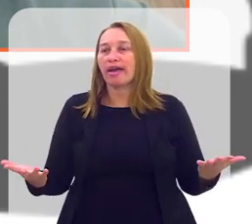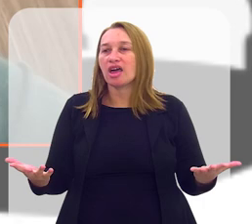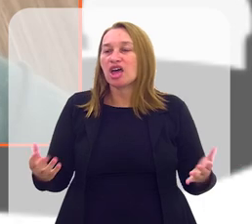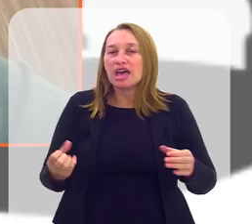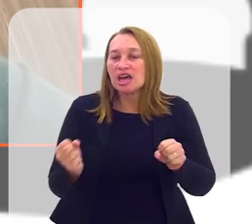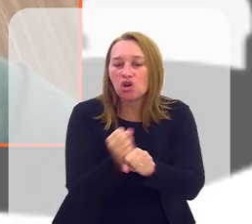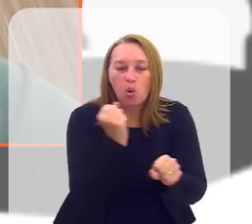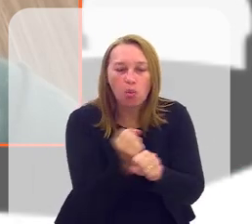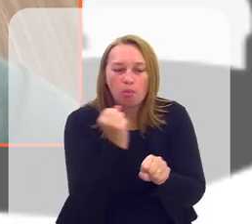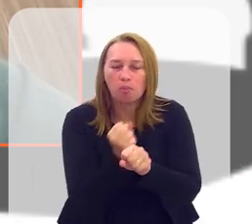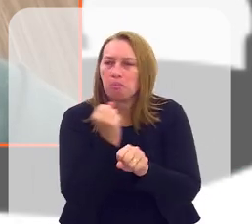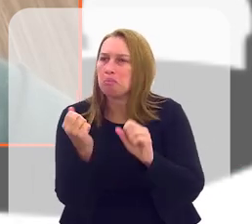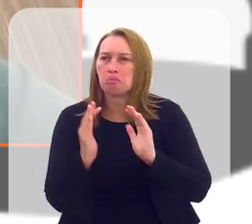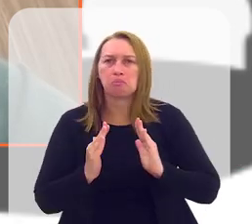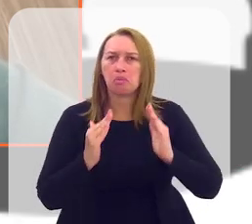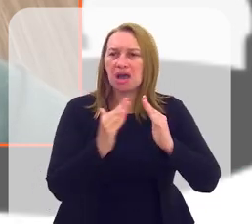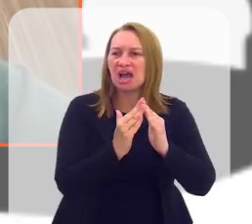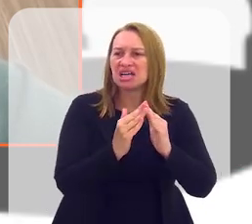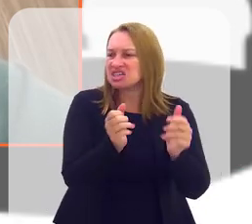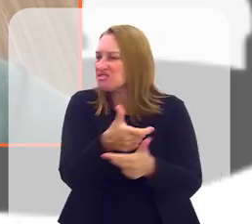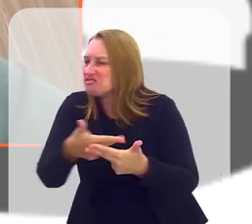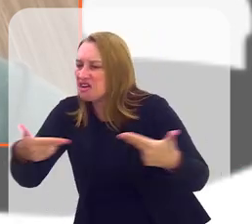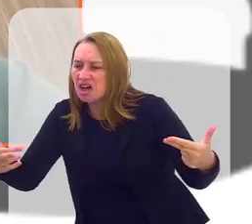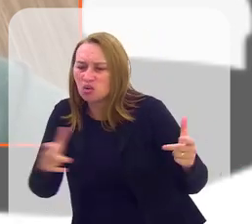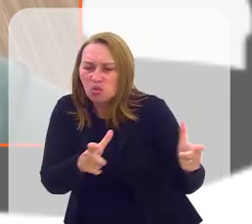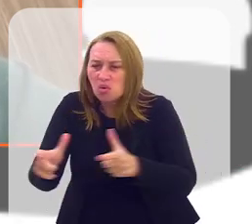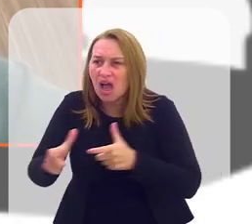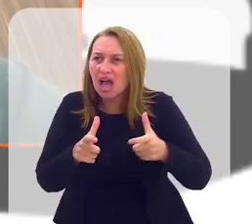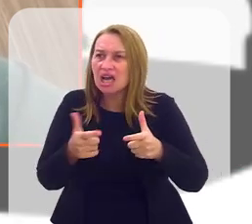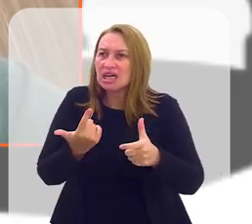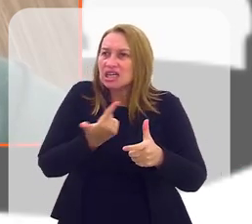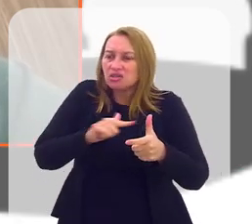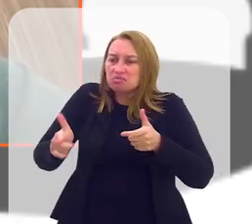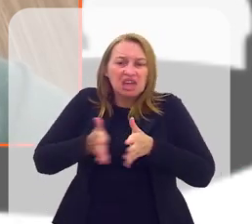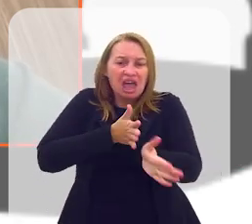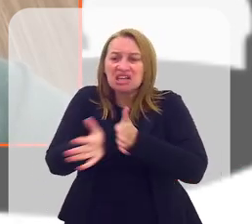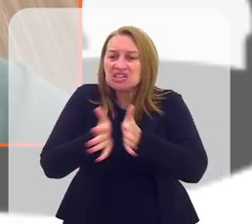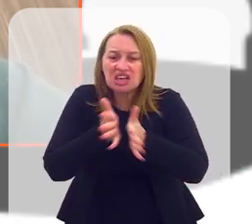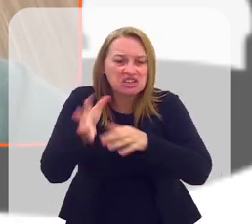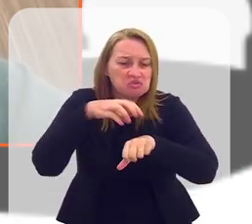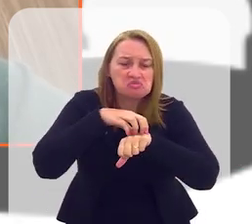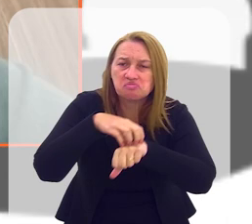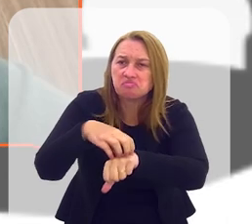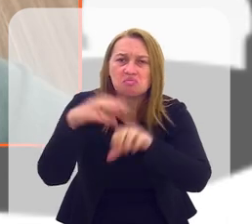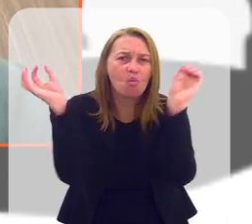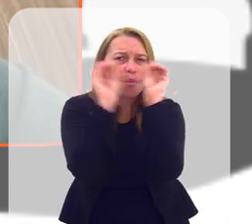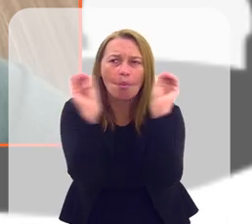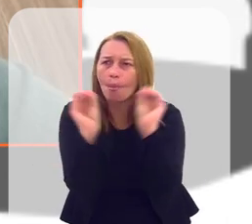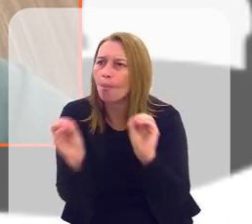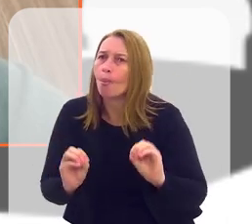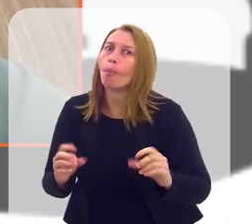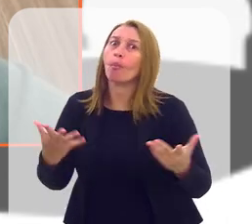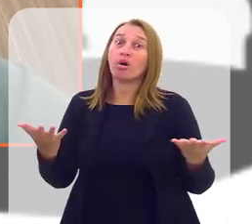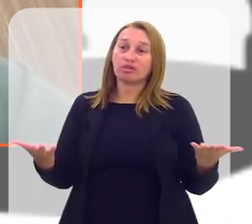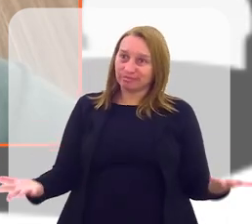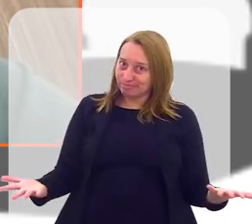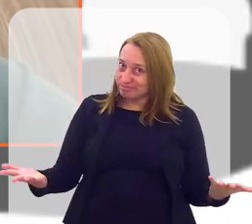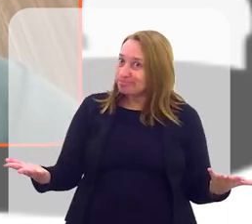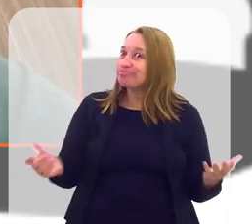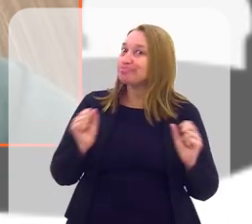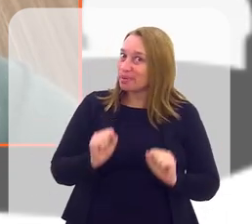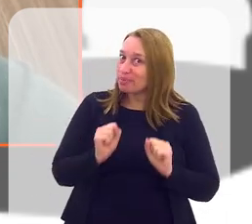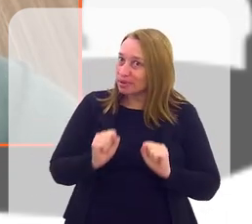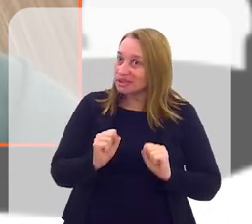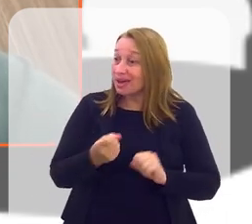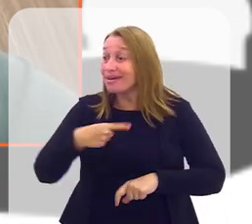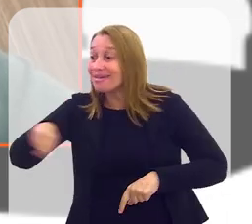construir habitação popular em algum lugar onde a população não vai ter acesso ao transporte público